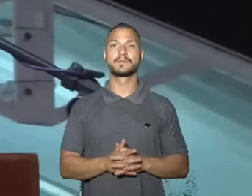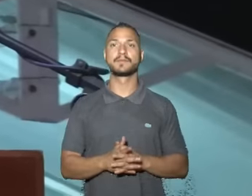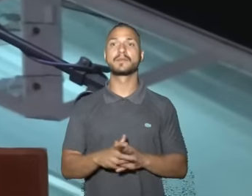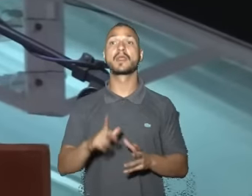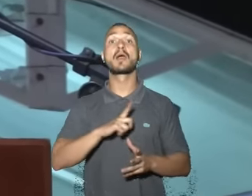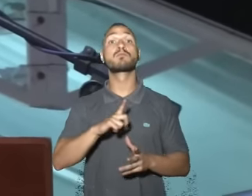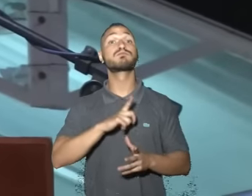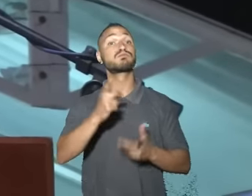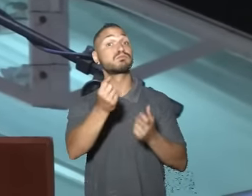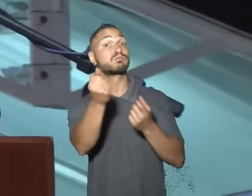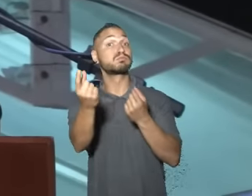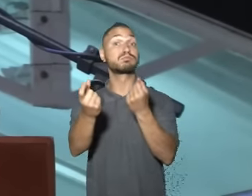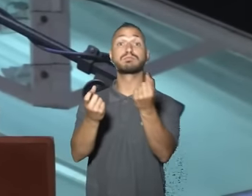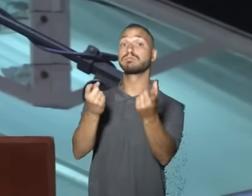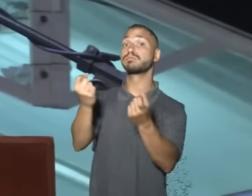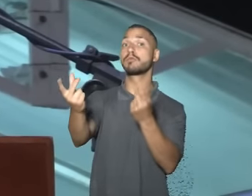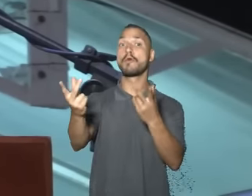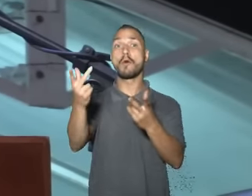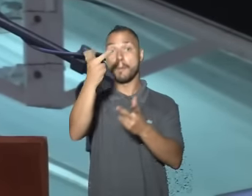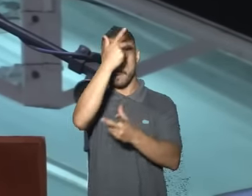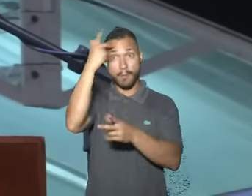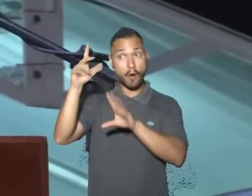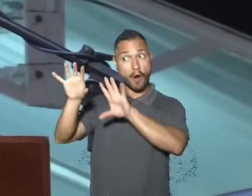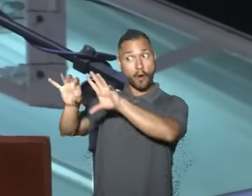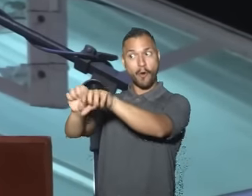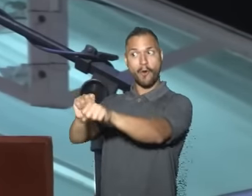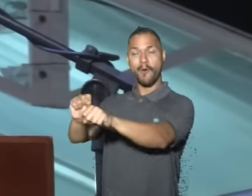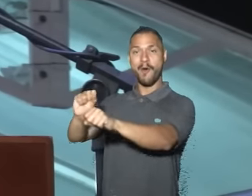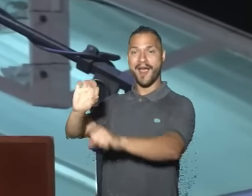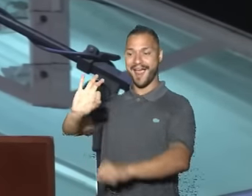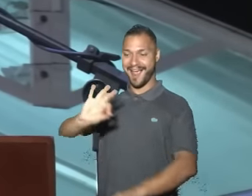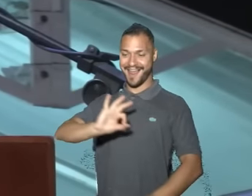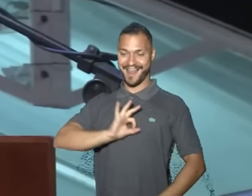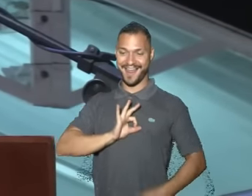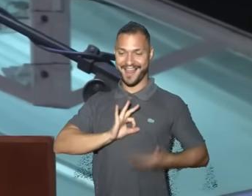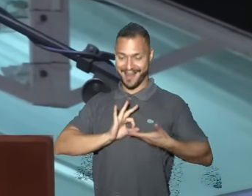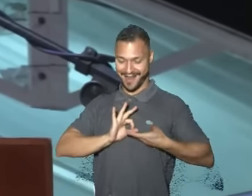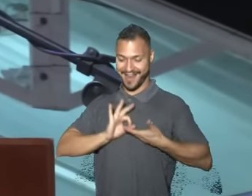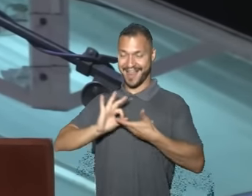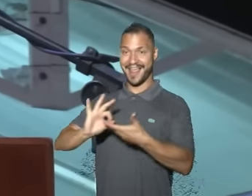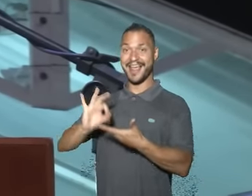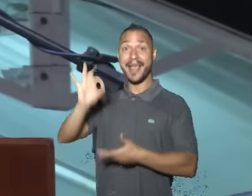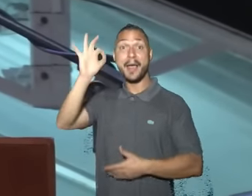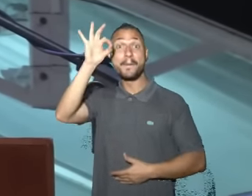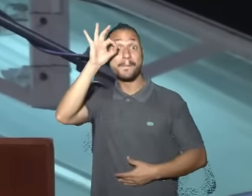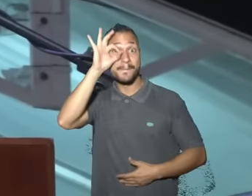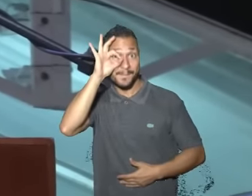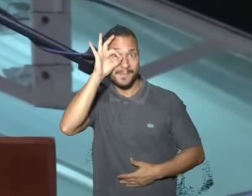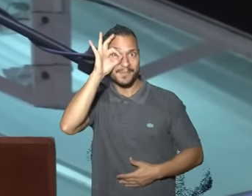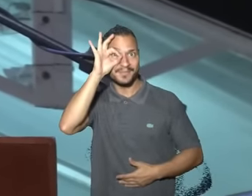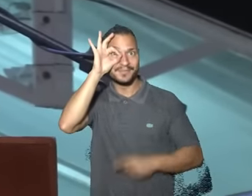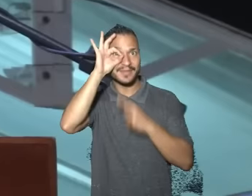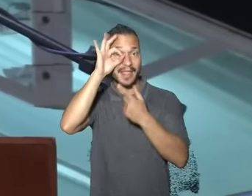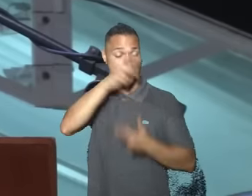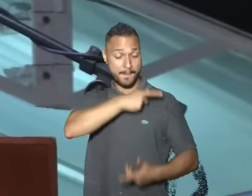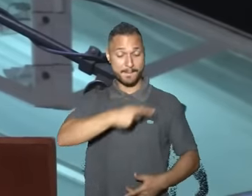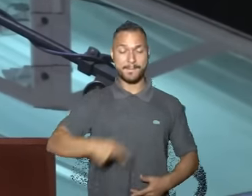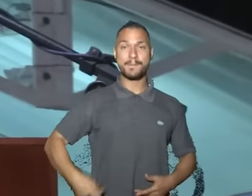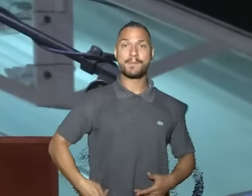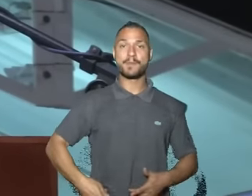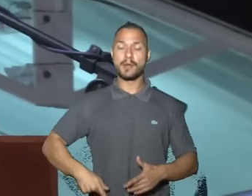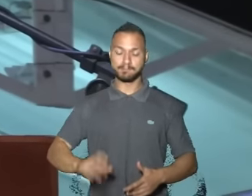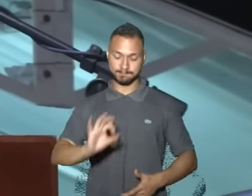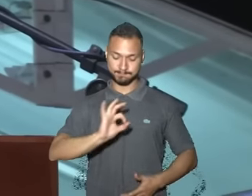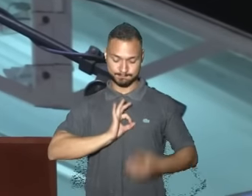Alguns formandos serão agraciados com a medalha Presidente Bernardes. Esta medalha,